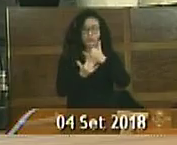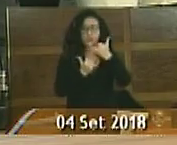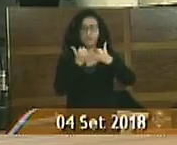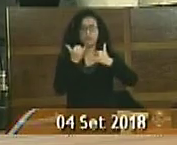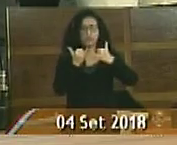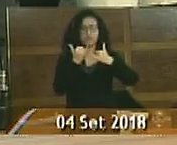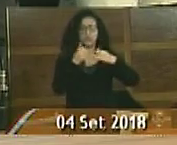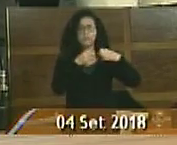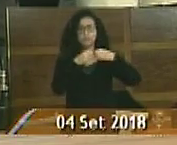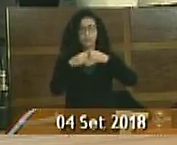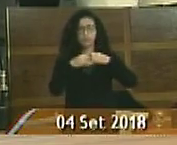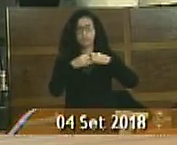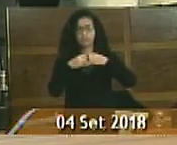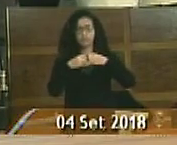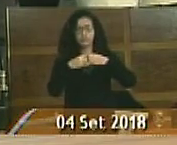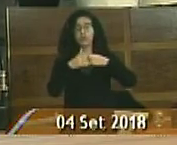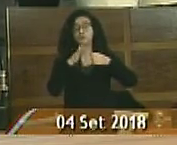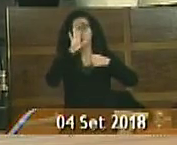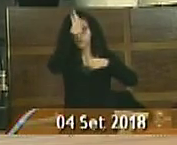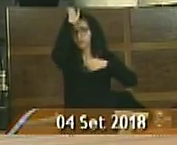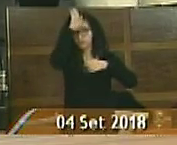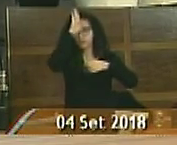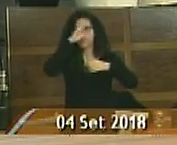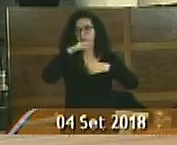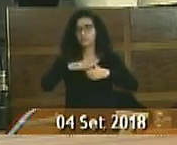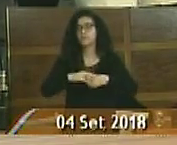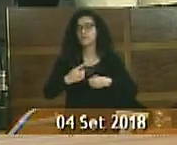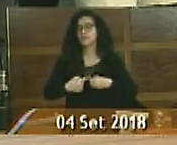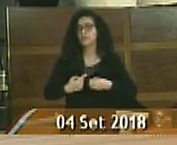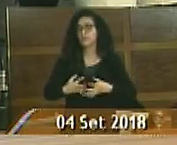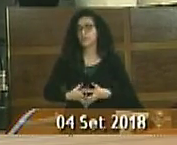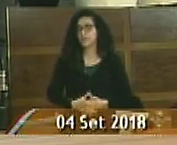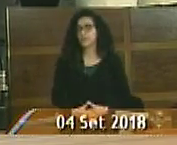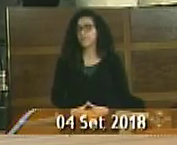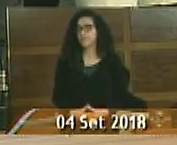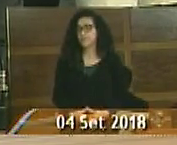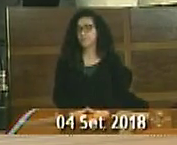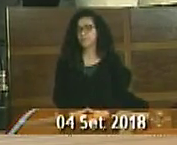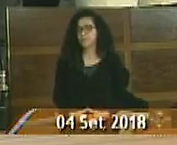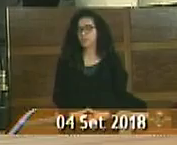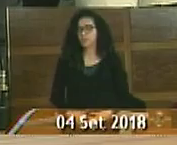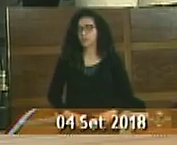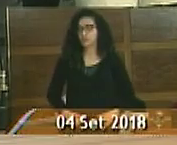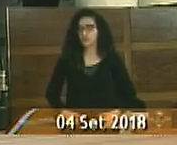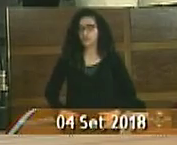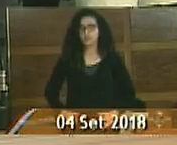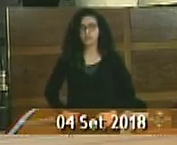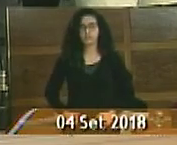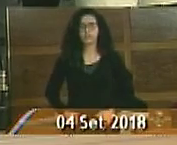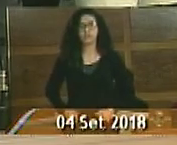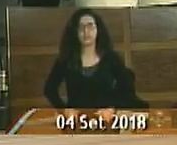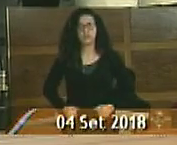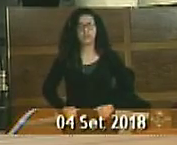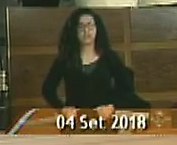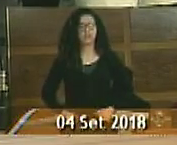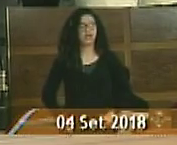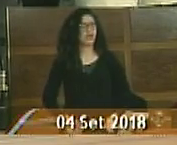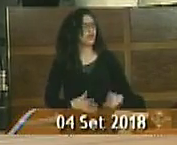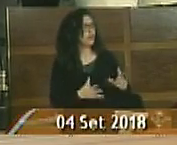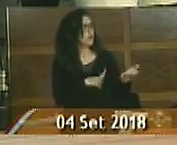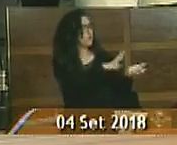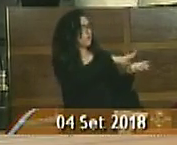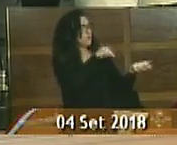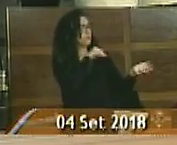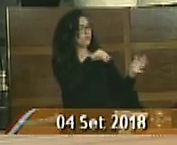frente ao clube Jardim Balneário, Alameda Luiz Angélica, bairro Balneário, tendo como molde a Praça do